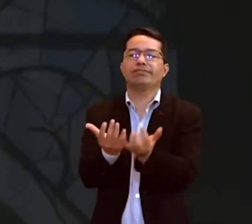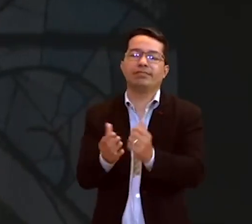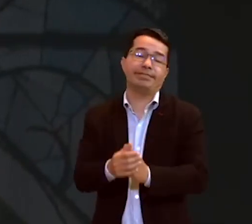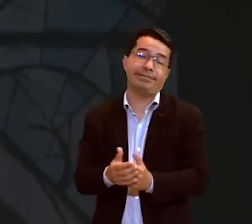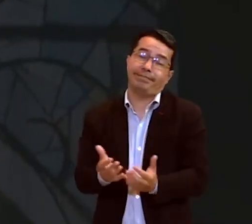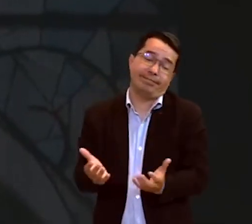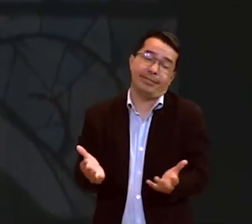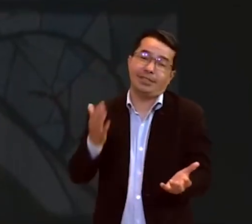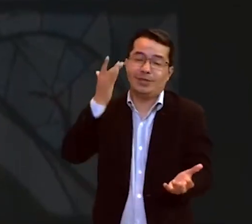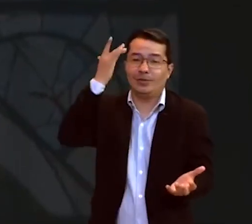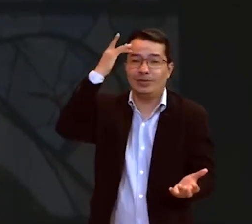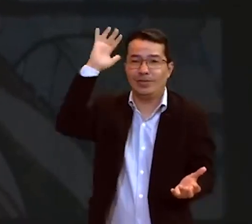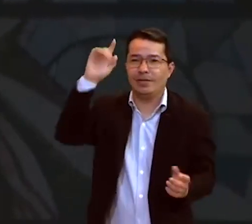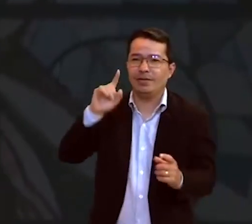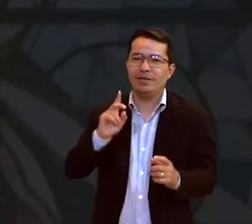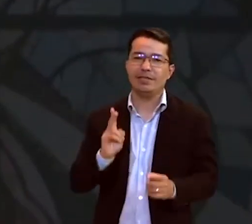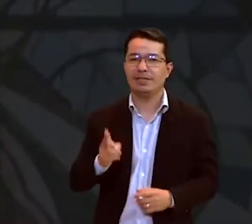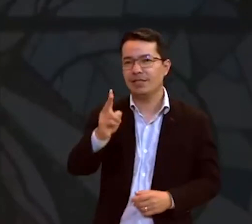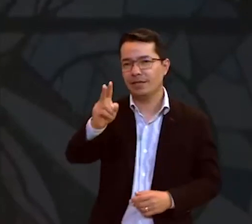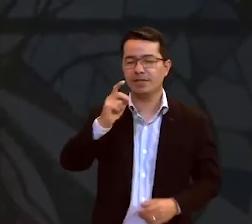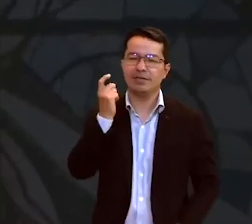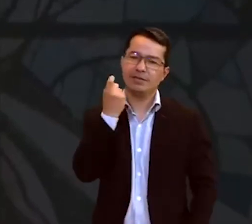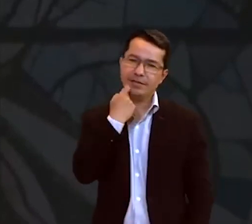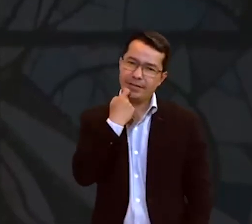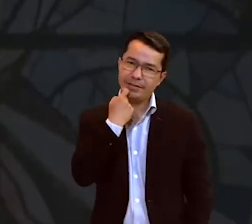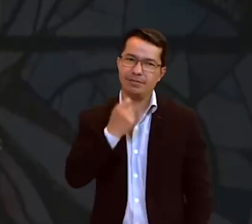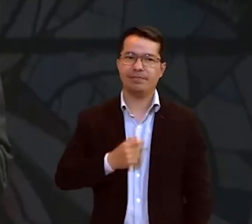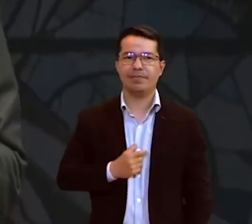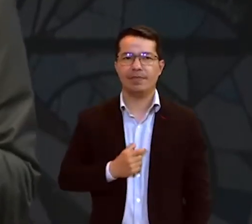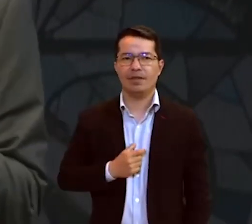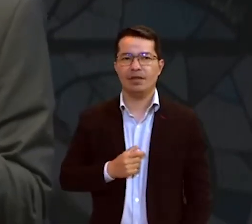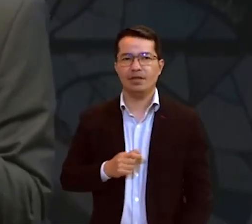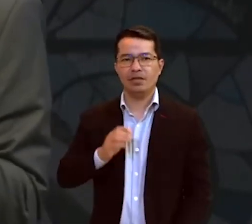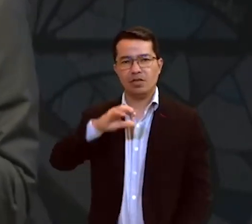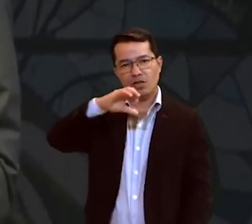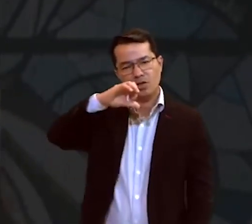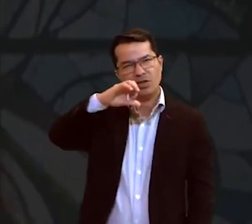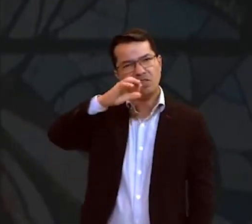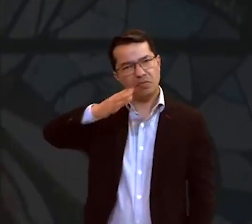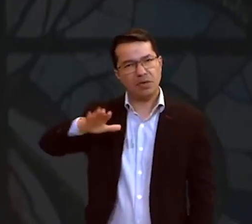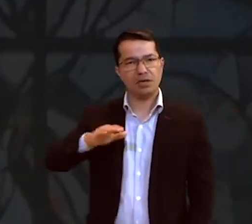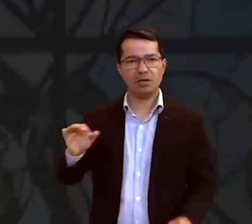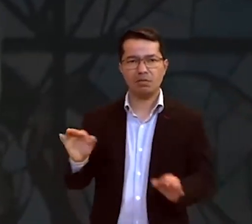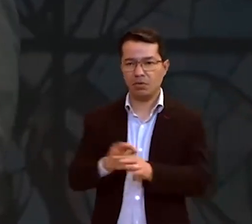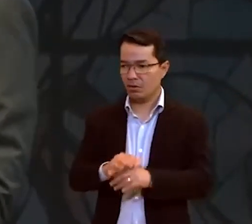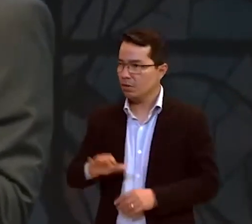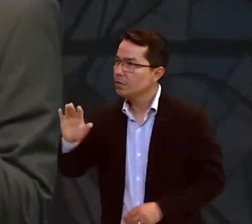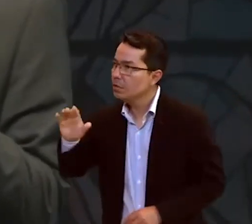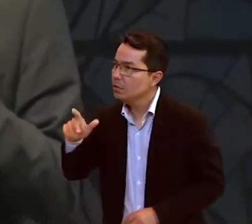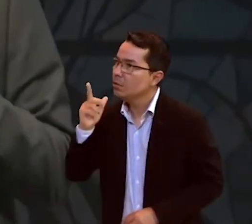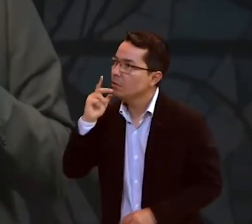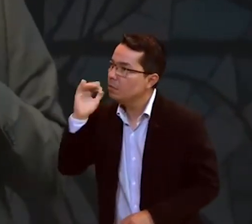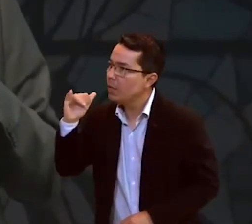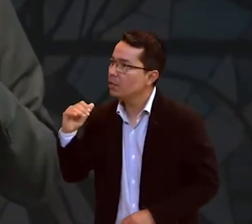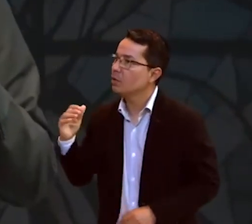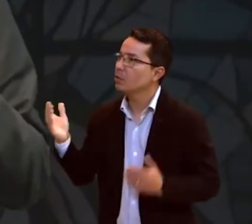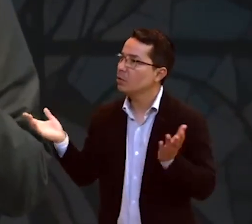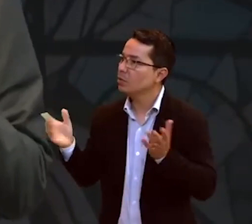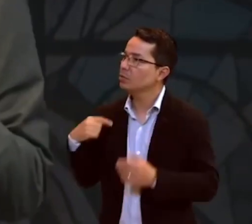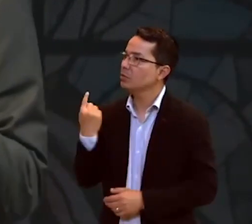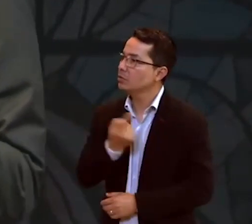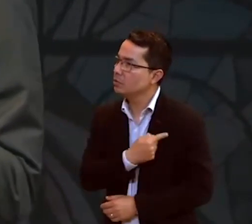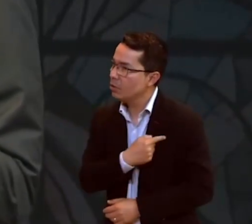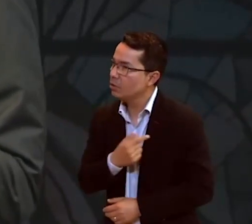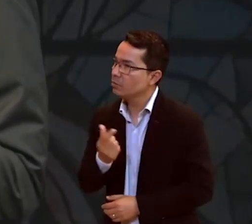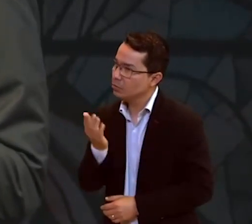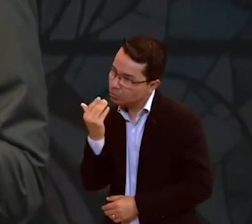enfim, toda vez tem que ter a batatinha, né, a tal da batatinha. Um dia ele chegou, era final de mês e tal. Pai, hoje a gente vai comer batatinha? Estacionando o carro, eu já queria a batatinha no final do